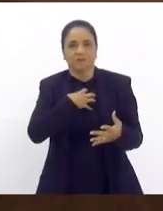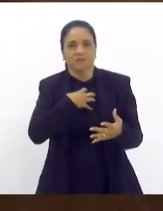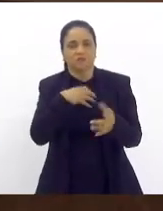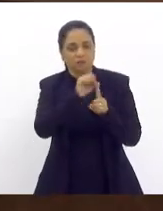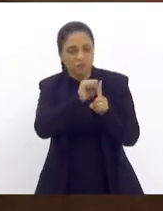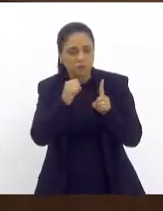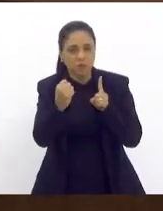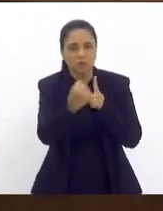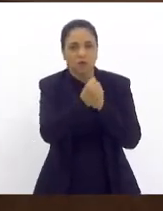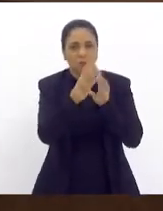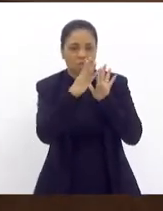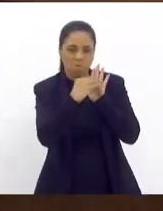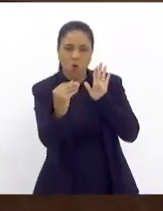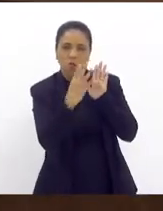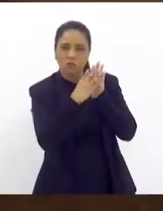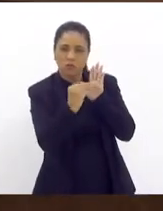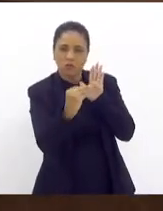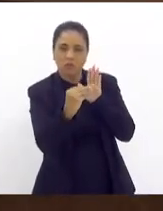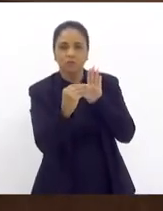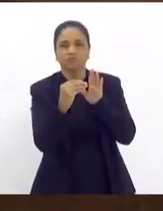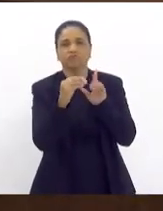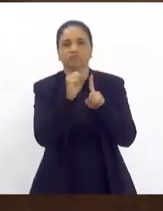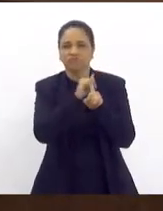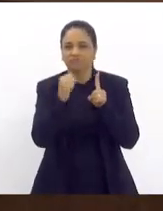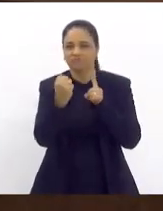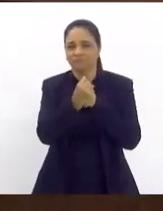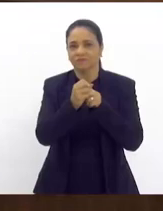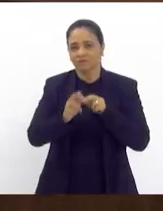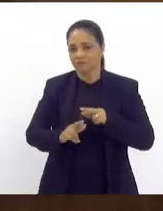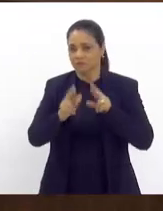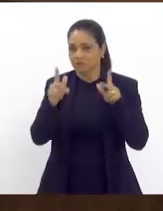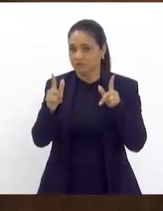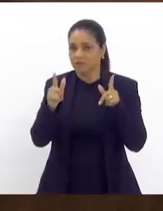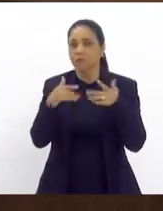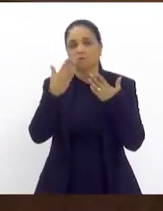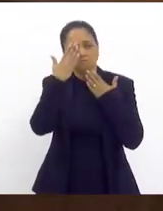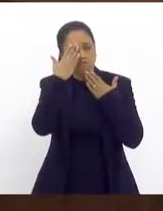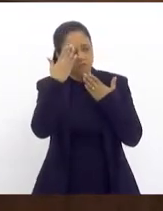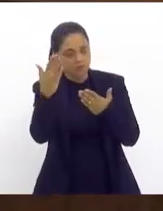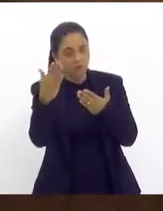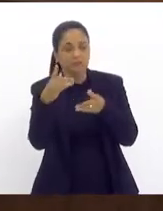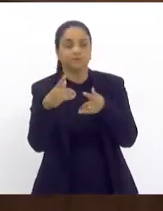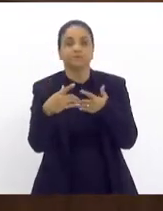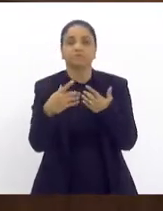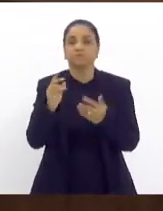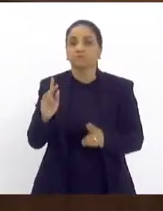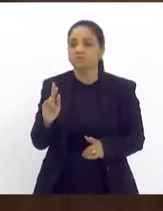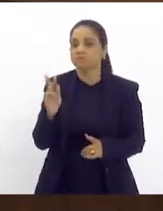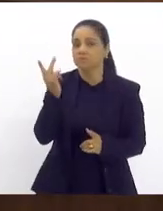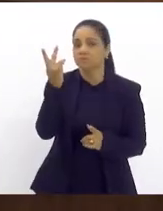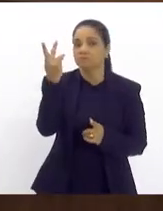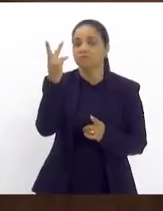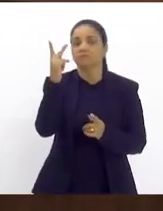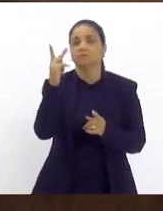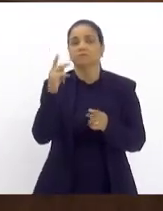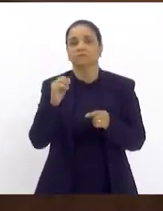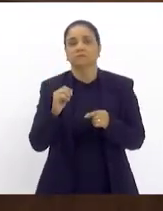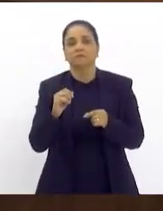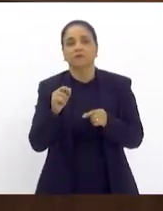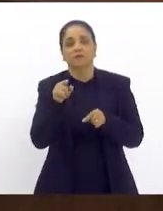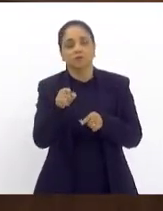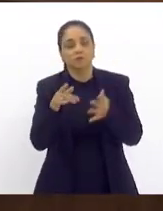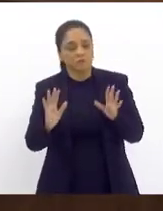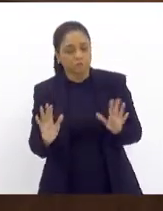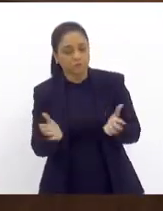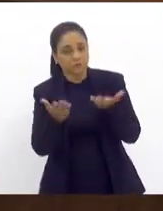esse outro modelo de sociabilidade Muitíssimo obrigada E queria também valorizar a vossa